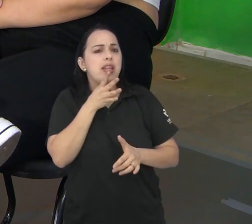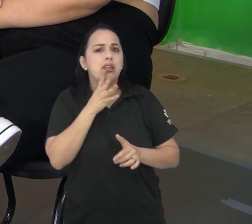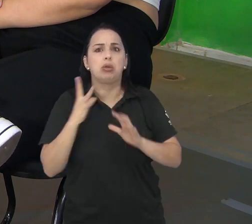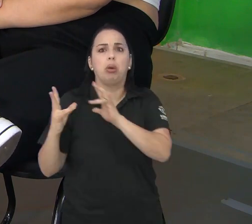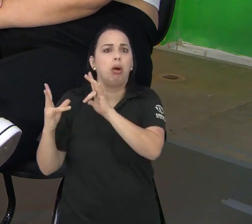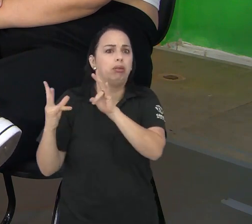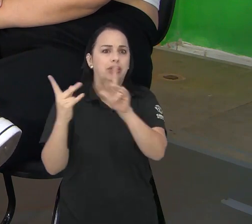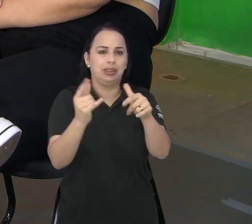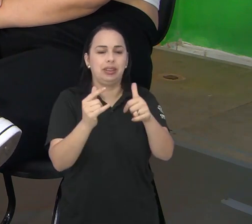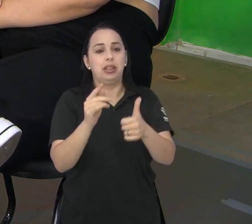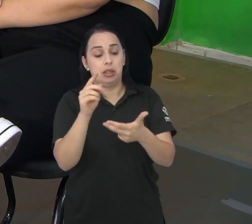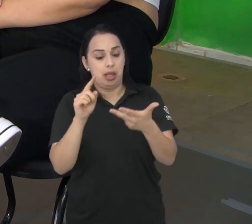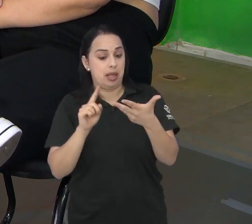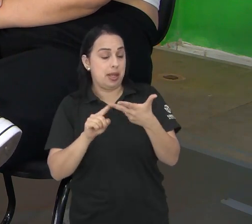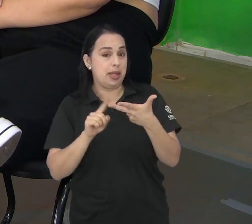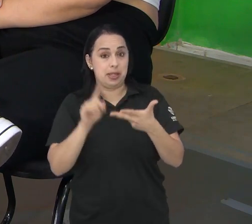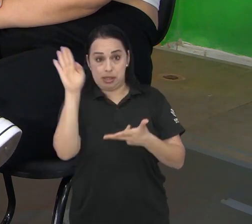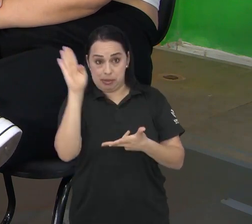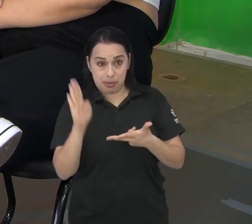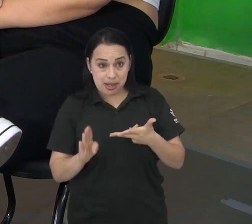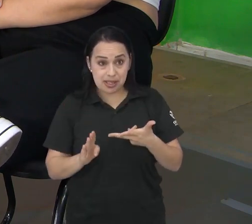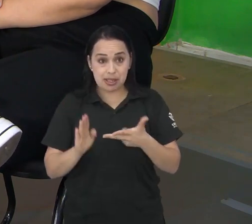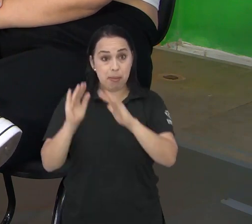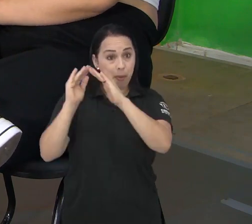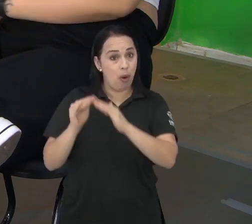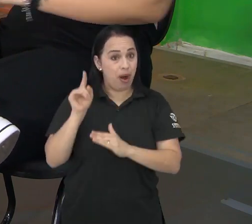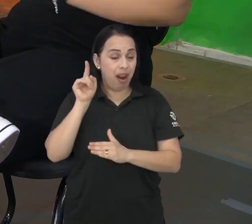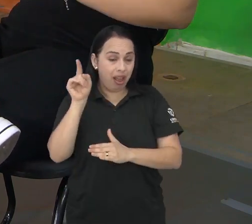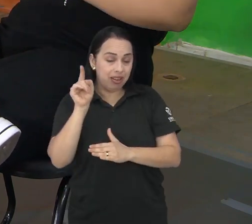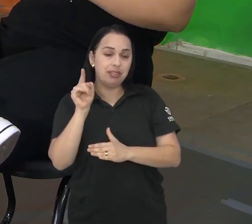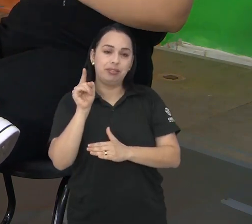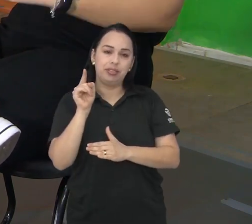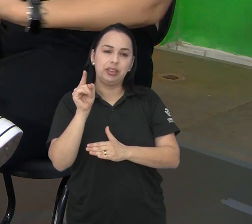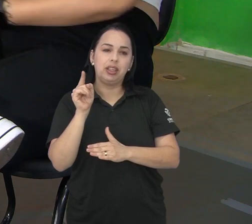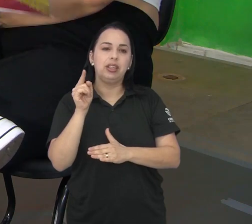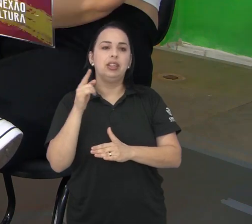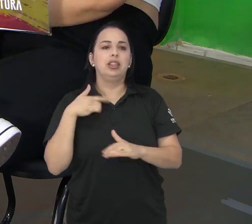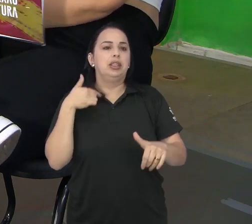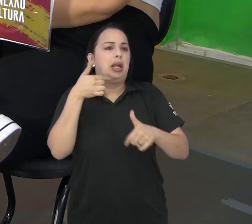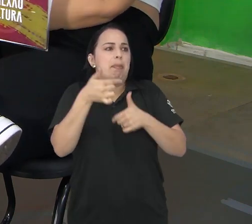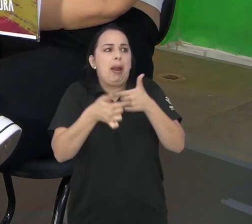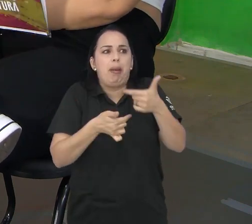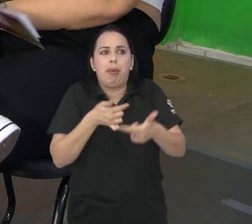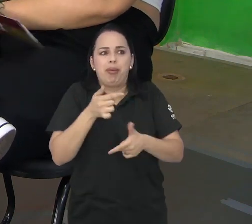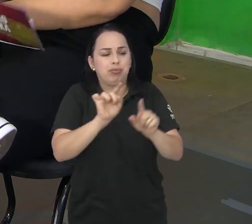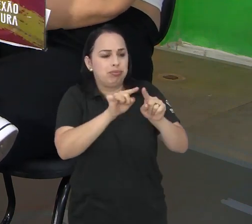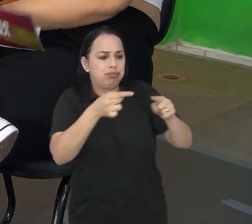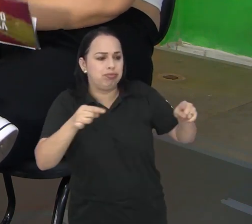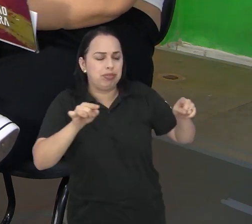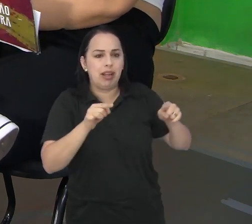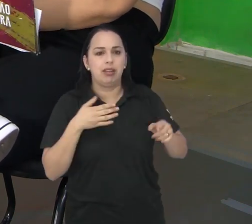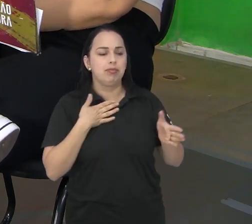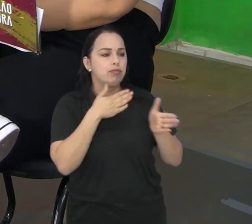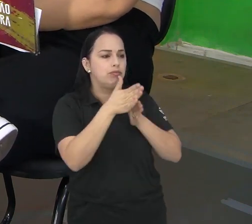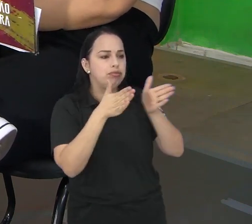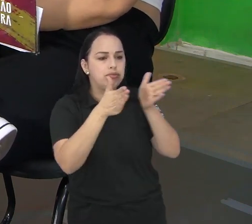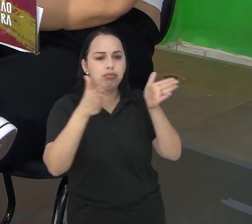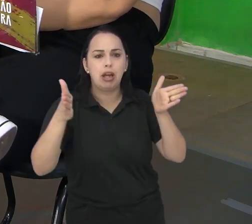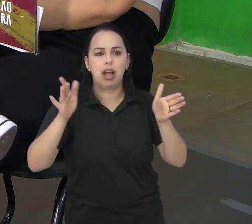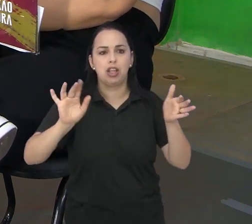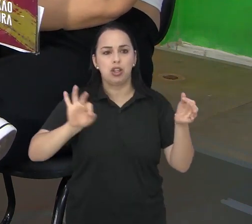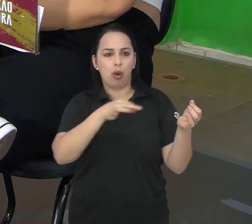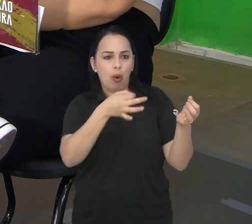todo mundo, né? Os próprios brasileiros que moravam lá, né? Então, assim, a gente trabalhou com muita música lá, tocamos em vários lugares,